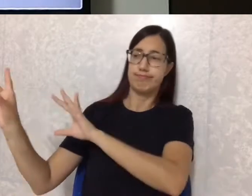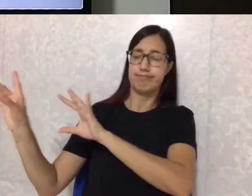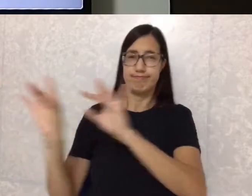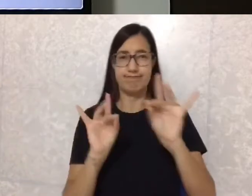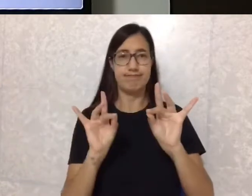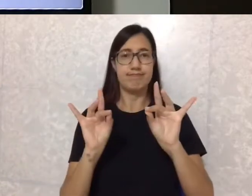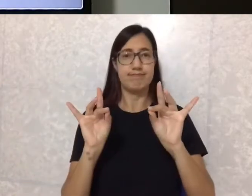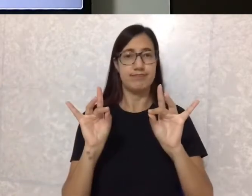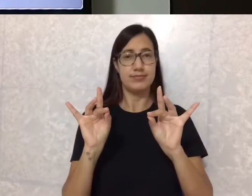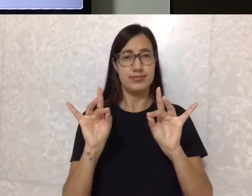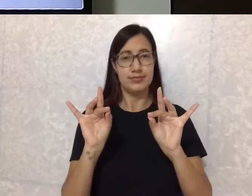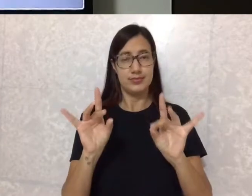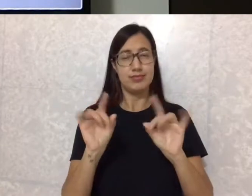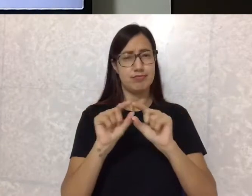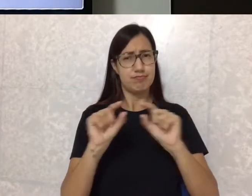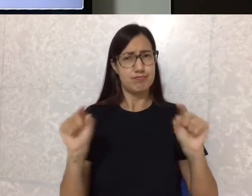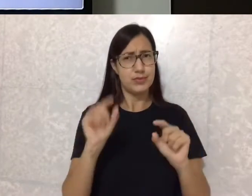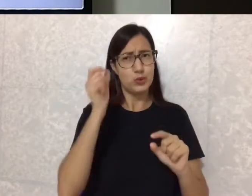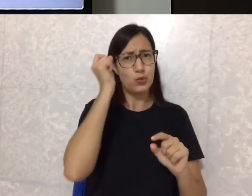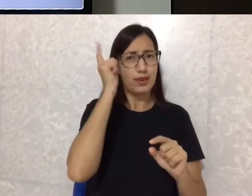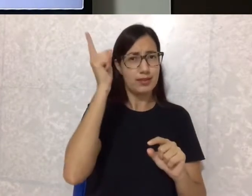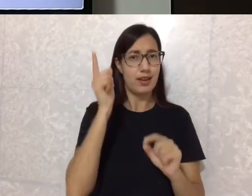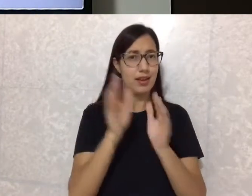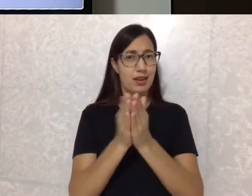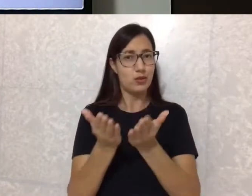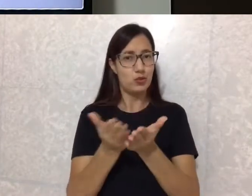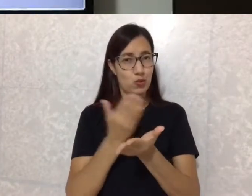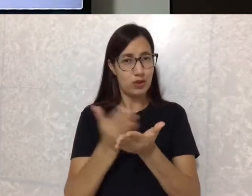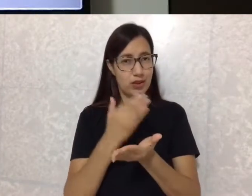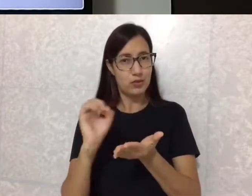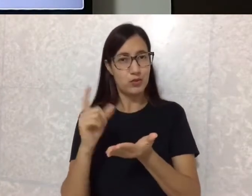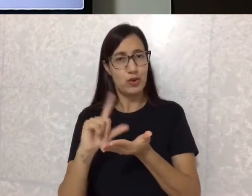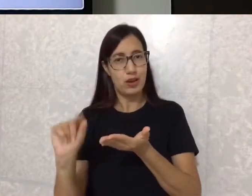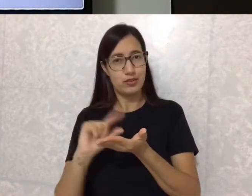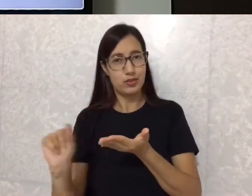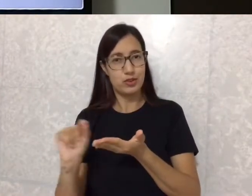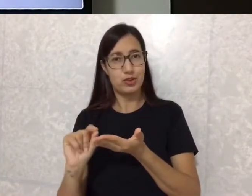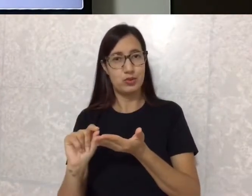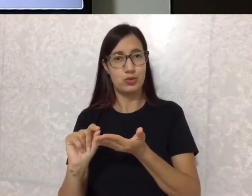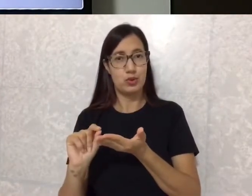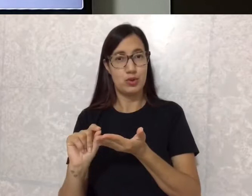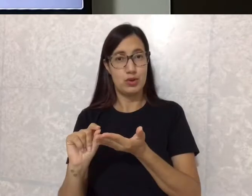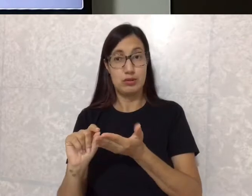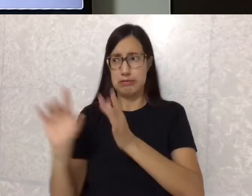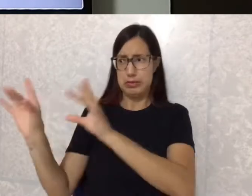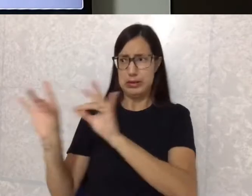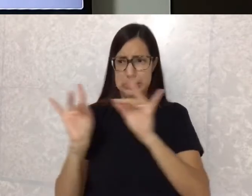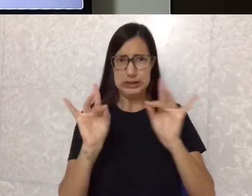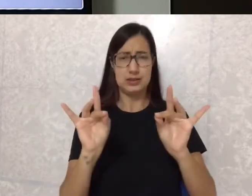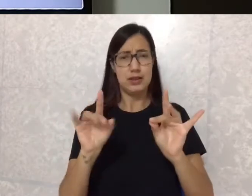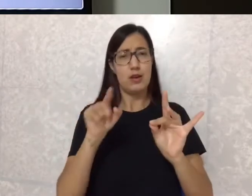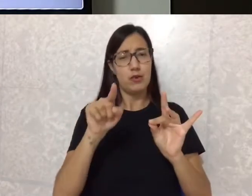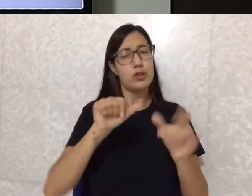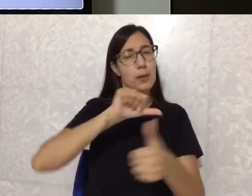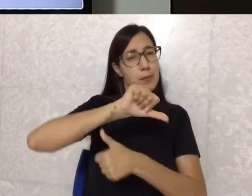seu próprio texto, e o que está no seu documento não é o texto que você leu. É algo modificado que você reconstruiu com